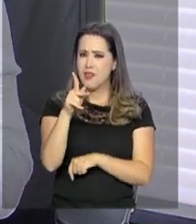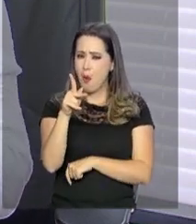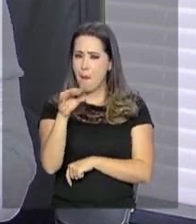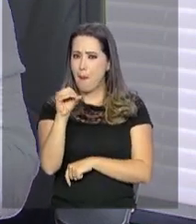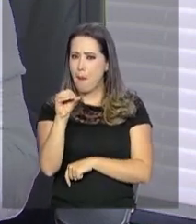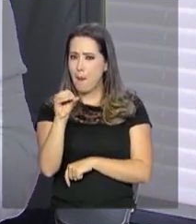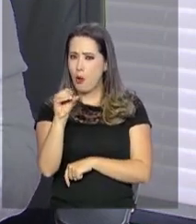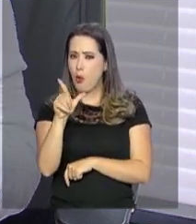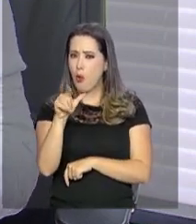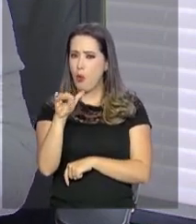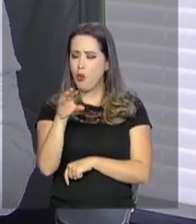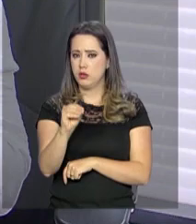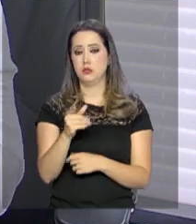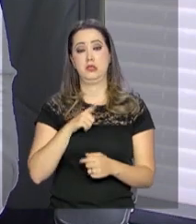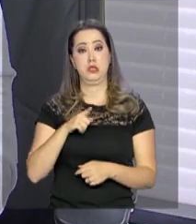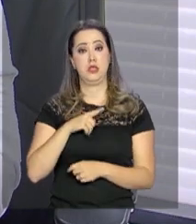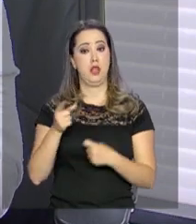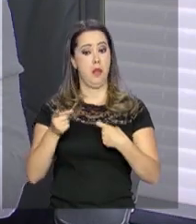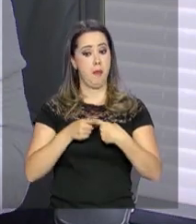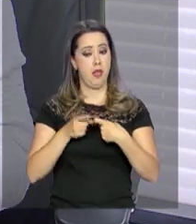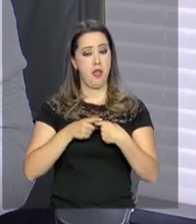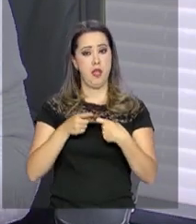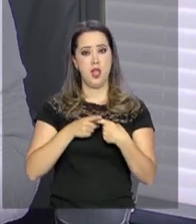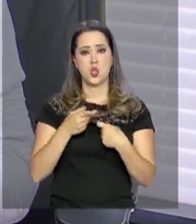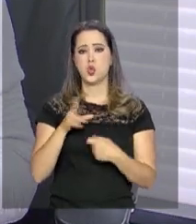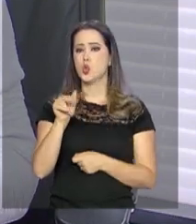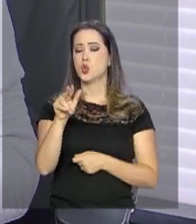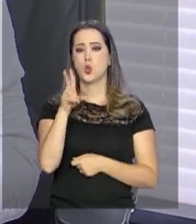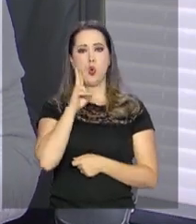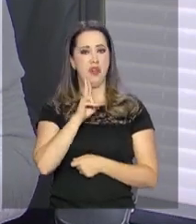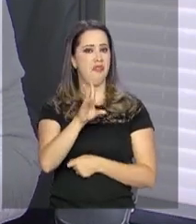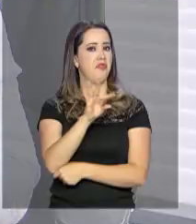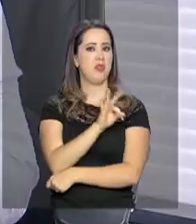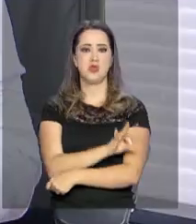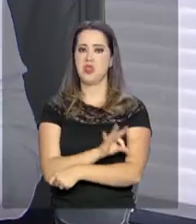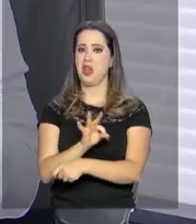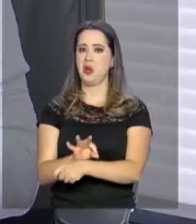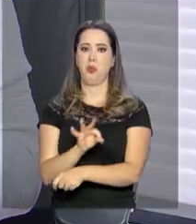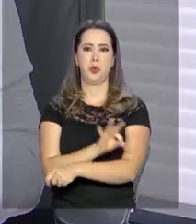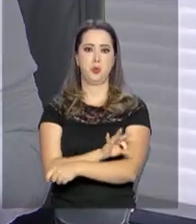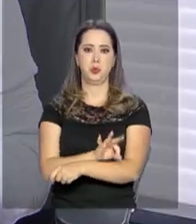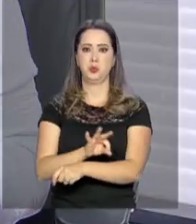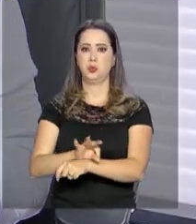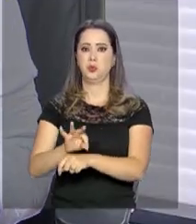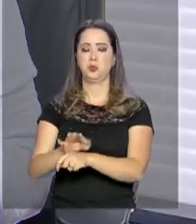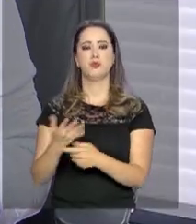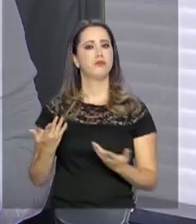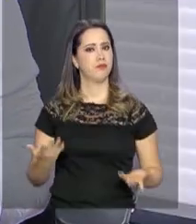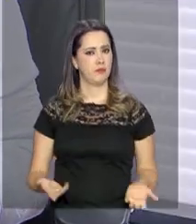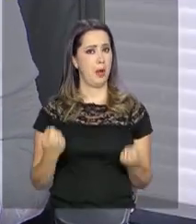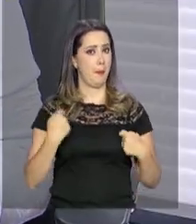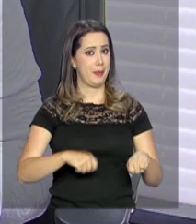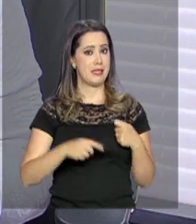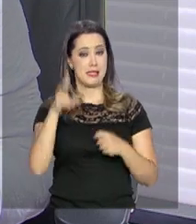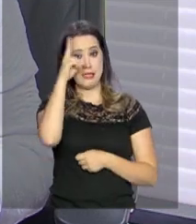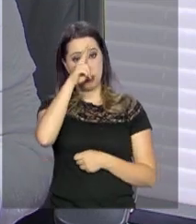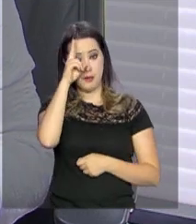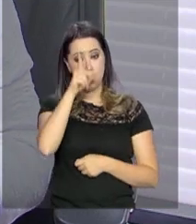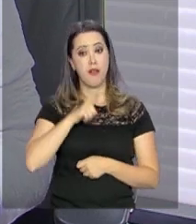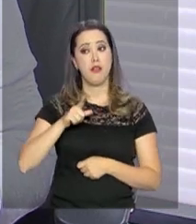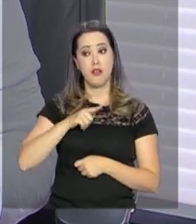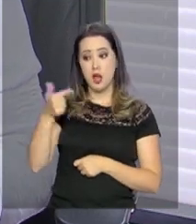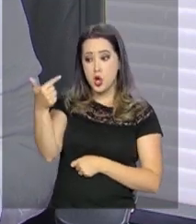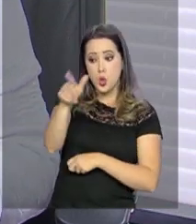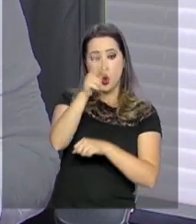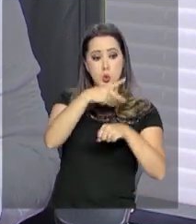muito médico formado mais recentemente que nunca viu um caso de sarampo na vida. A gente tem que lembrar que essas doenças existem em outros